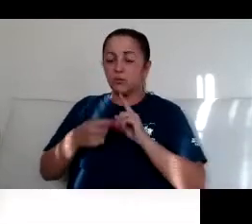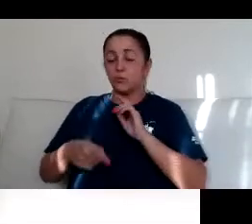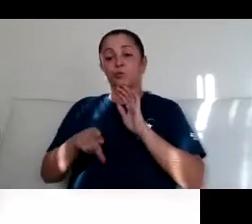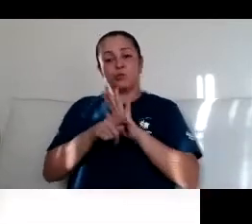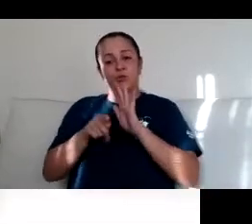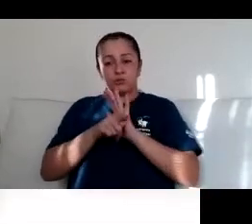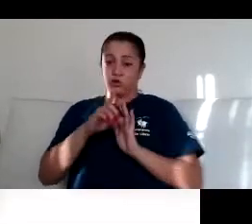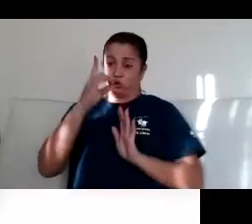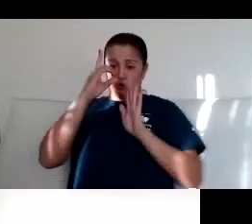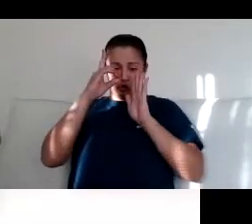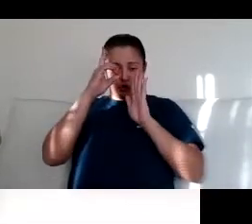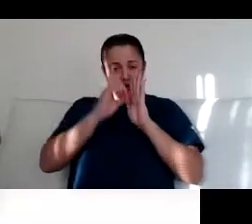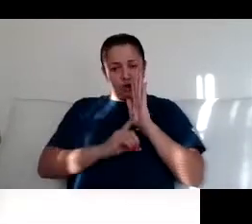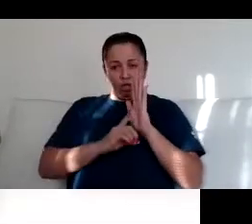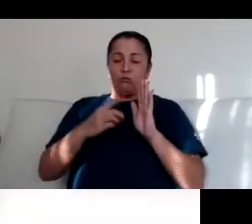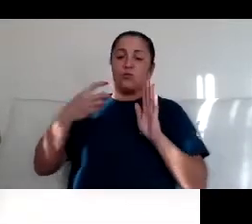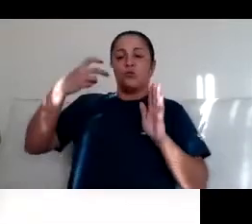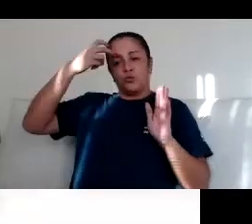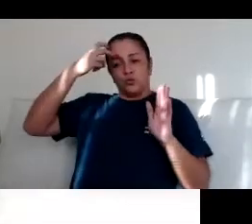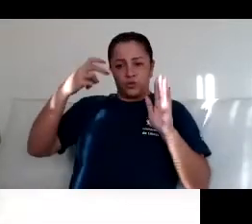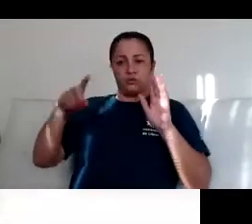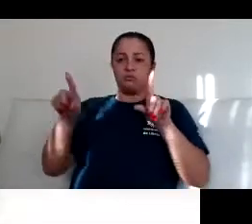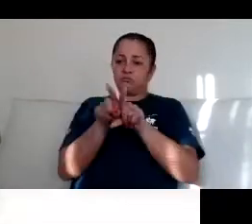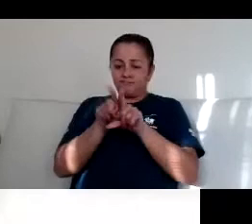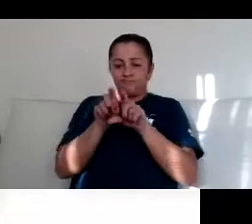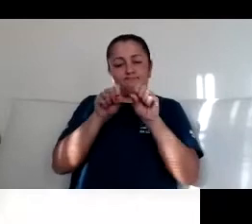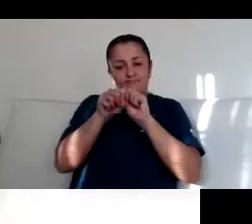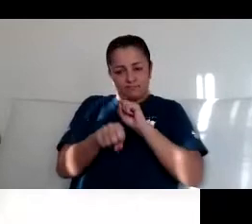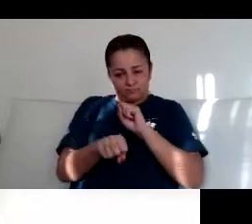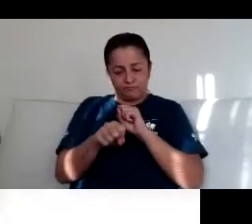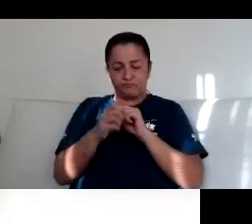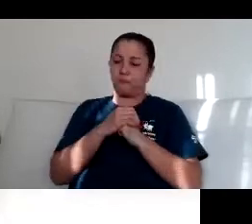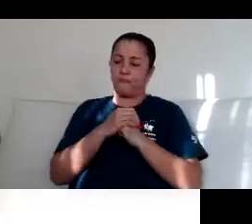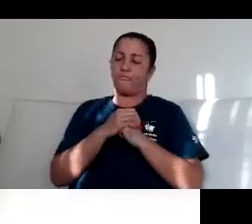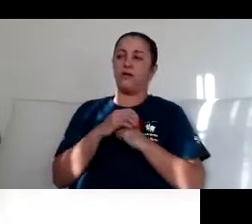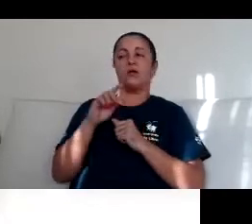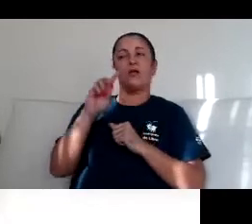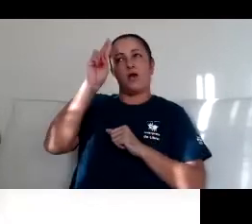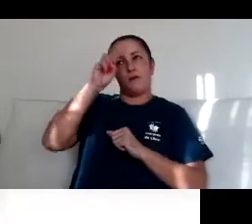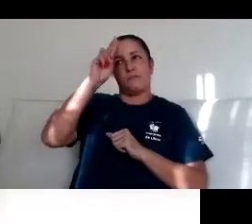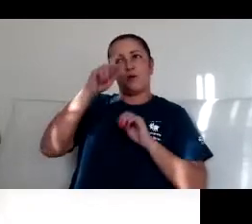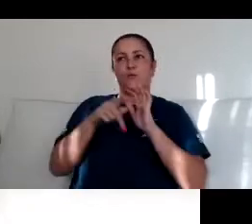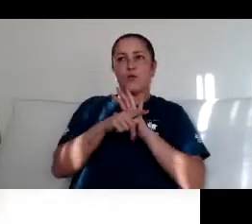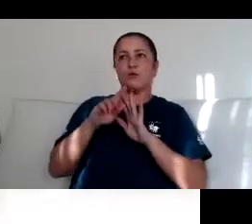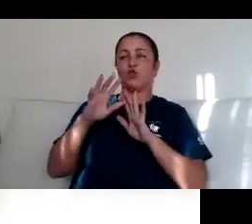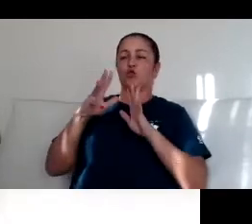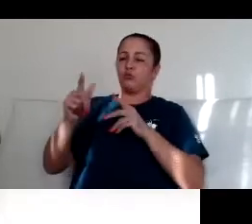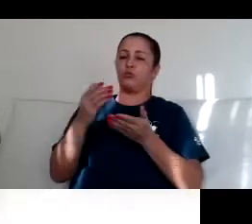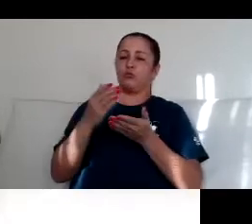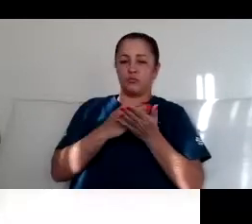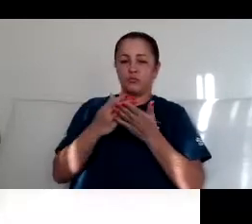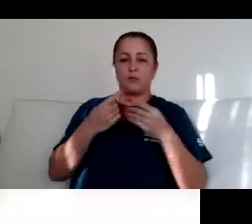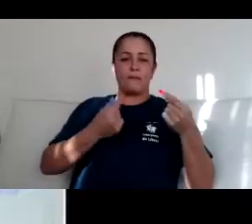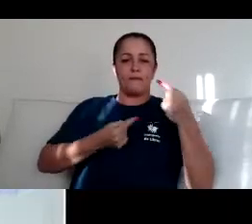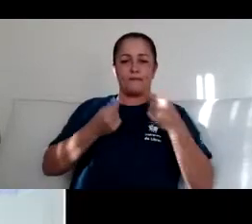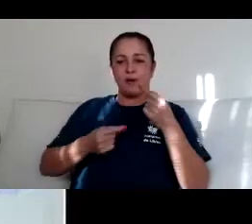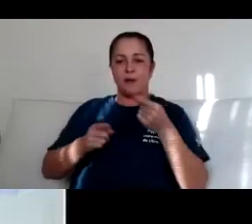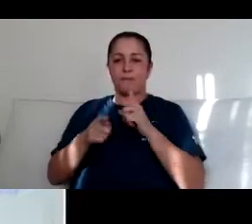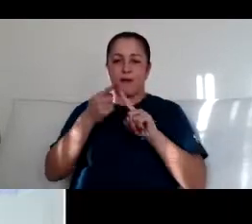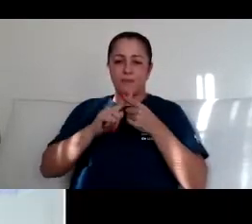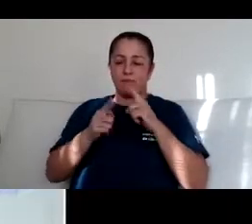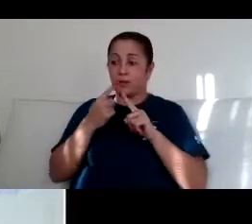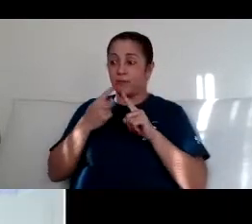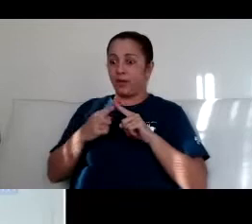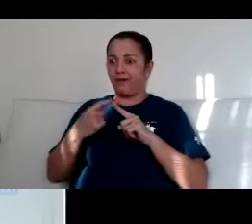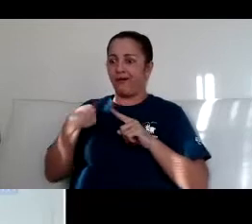momento, fomos lembrados por todos que estavam ali naquele debate inicial que o nosso bairro